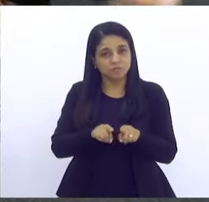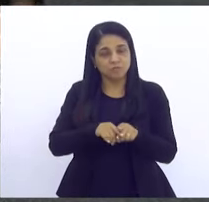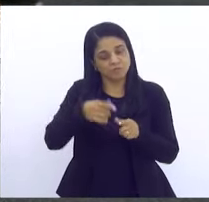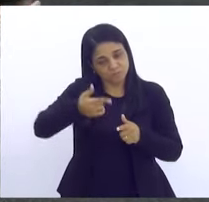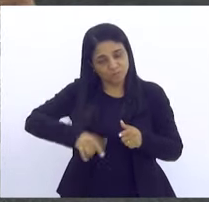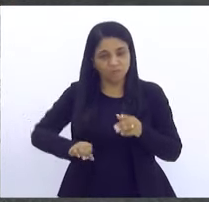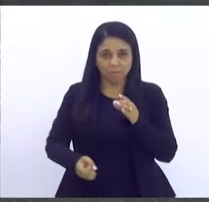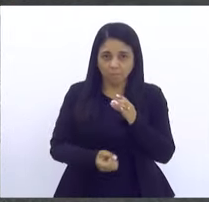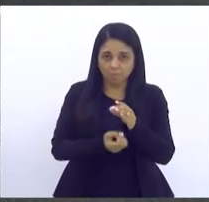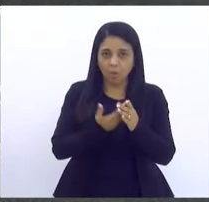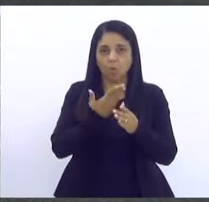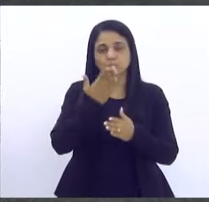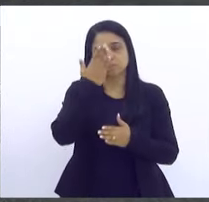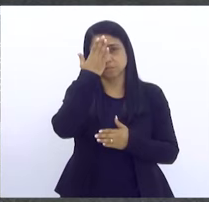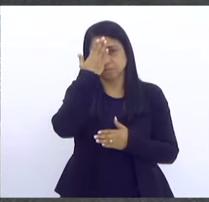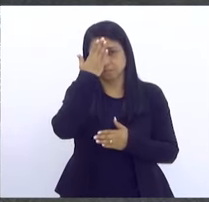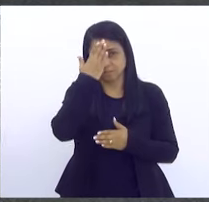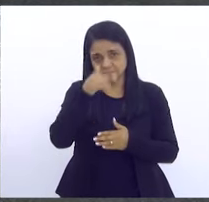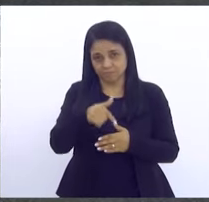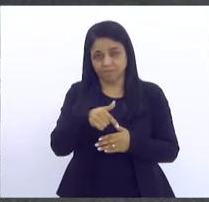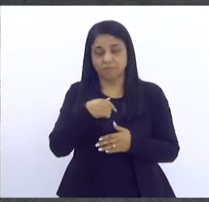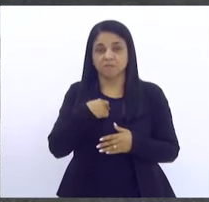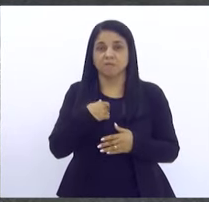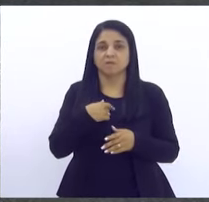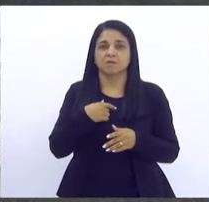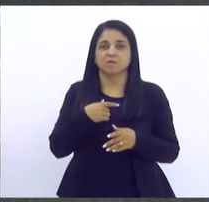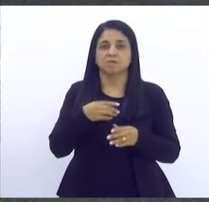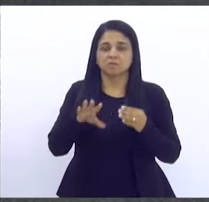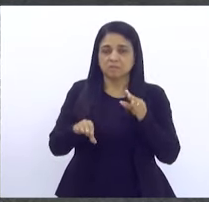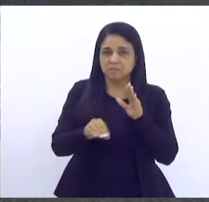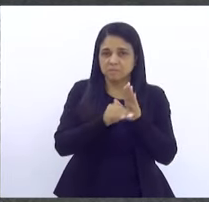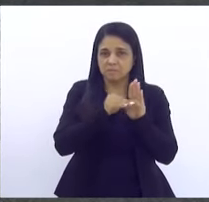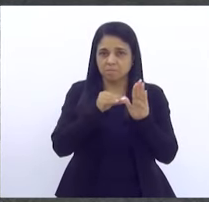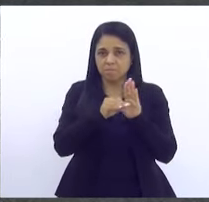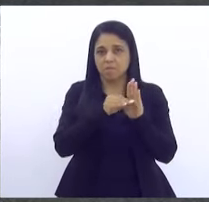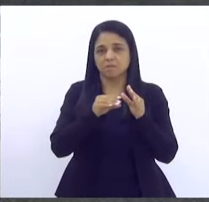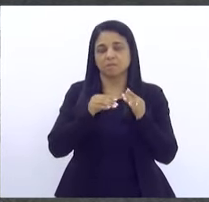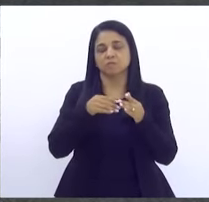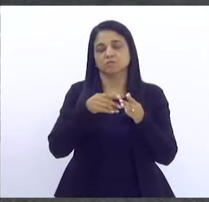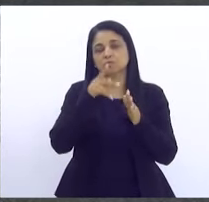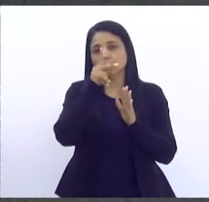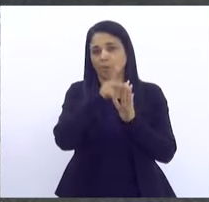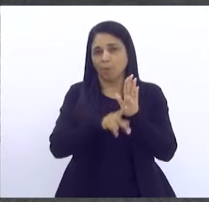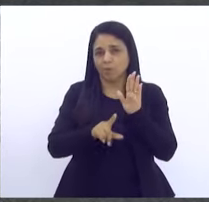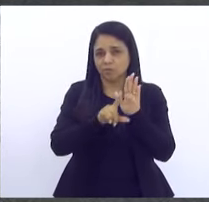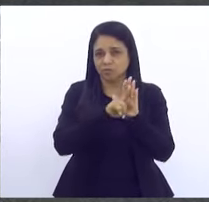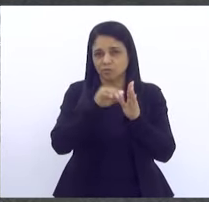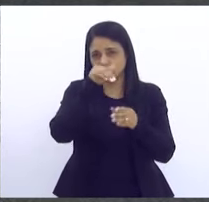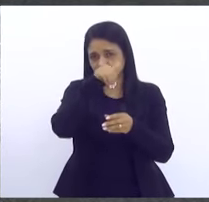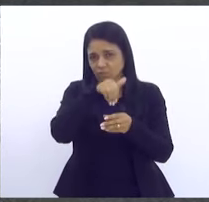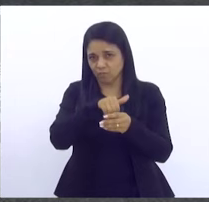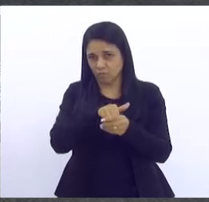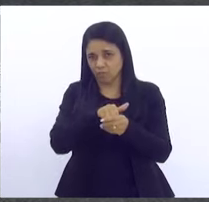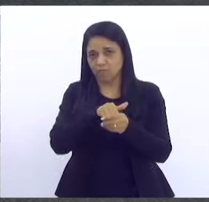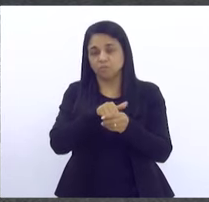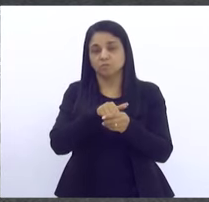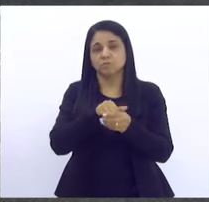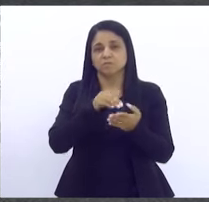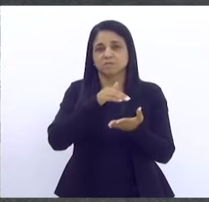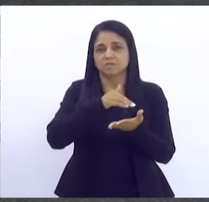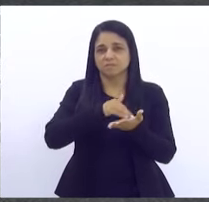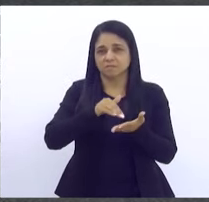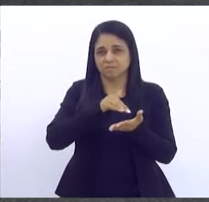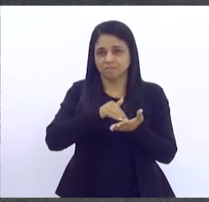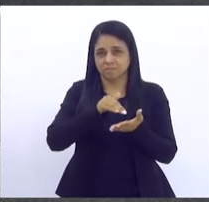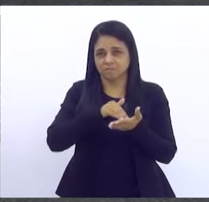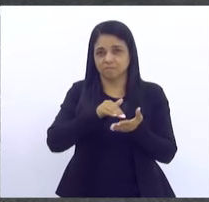Estado. Embora, né, em que pese que fizemos uma emenda no último projeto que votamos de criação de secretarias e